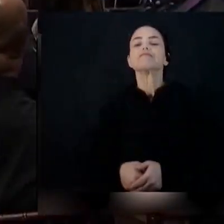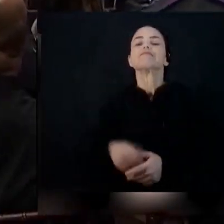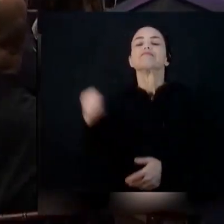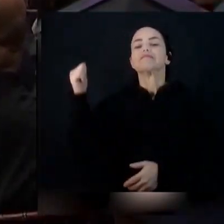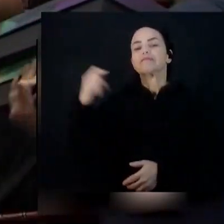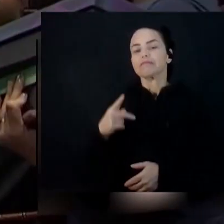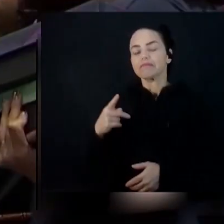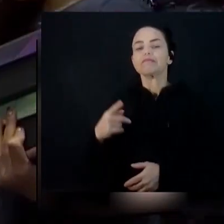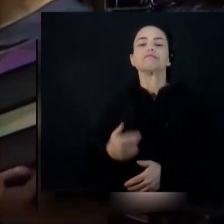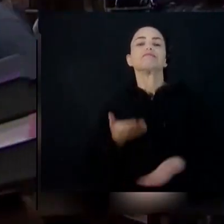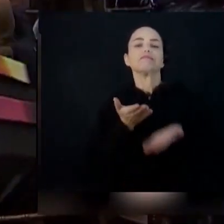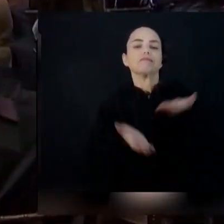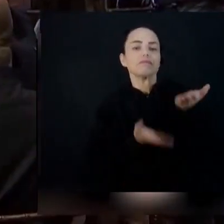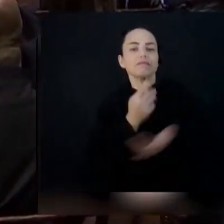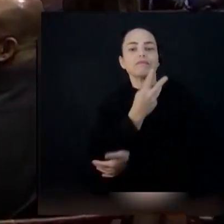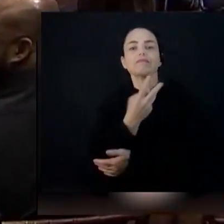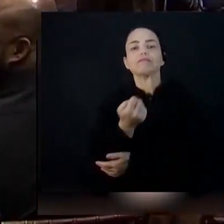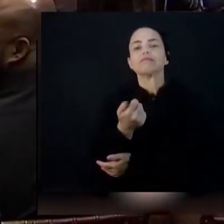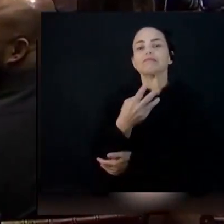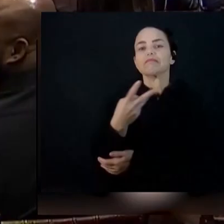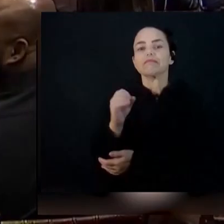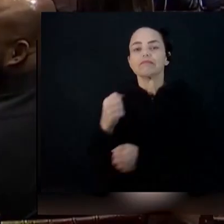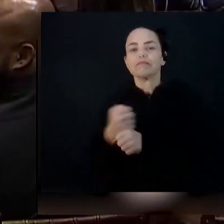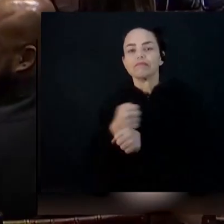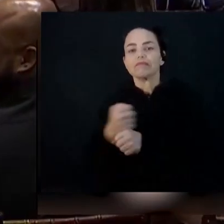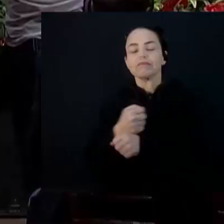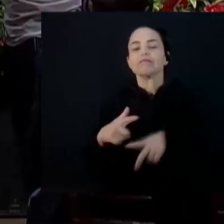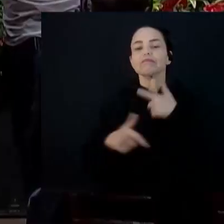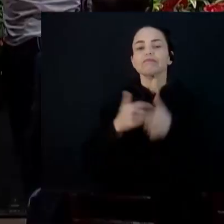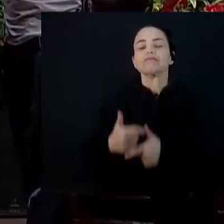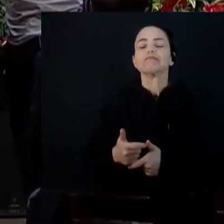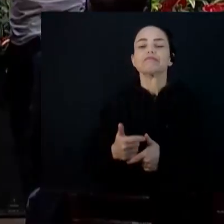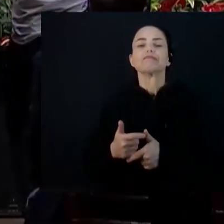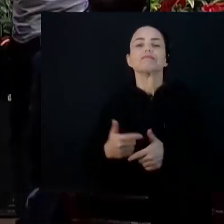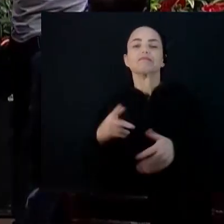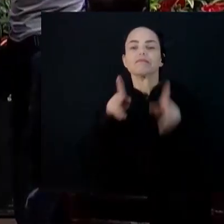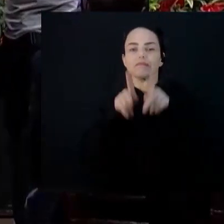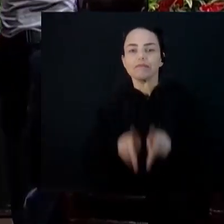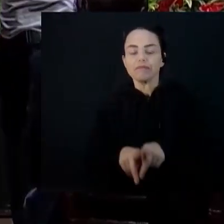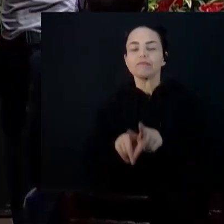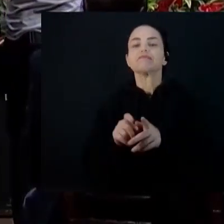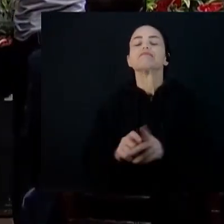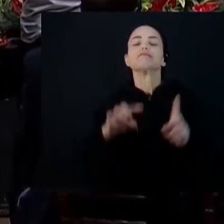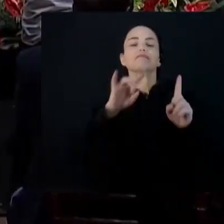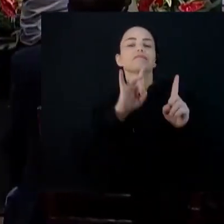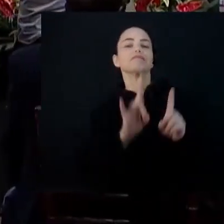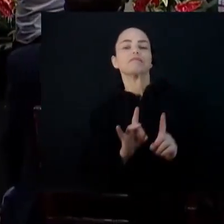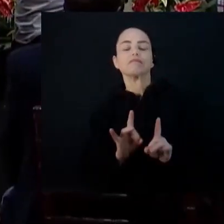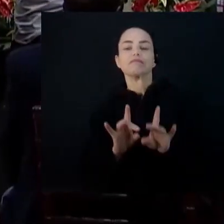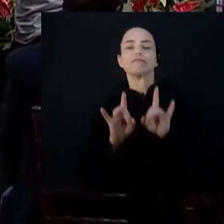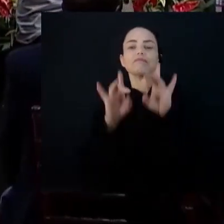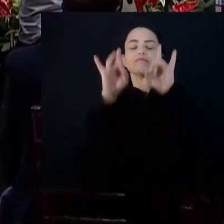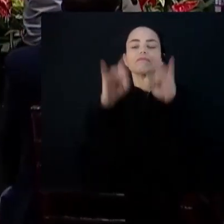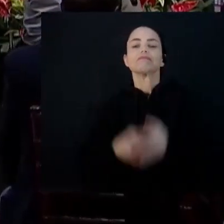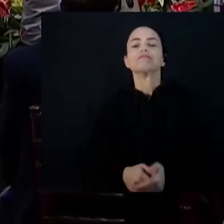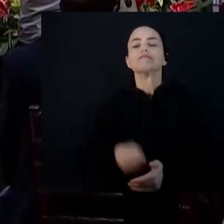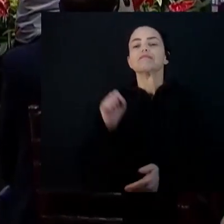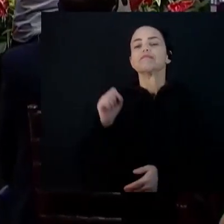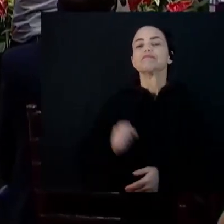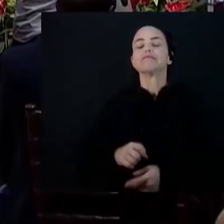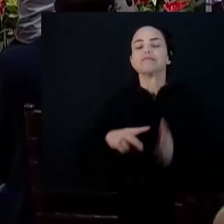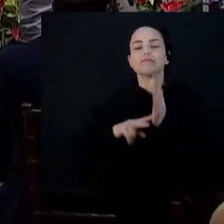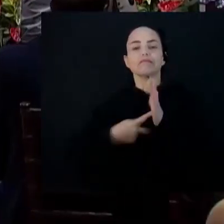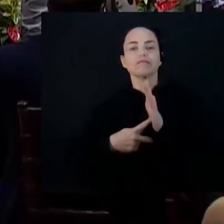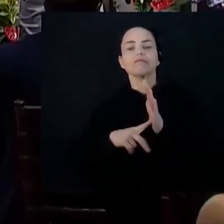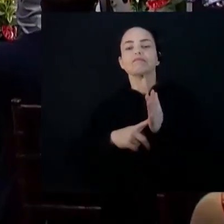dedicaram quase 30 anos de serviço à população. Durante a solenidade, o SimSaúde, Sindicato dos Trabalhadores da